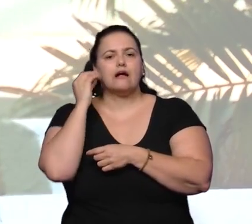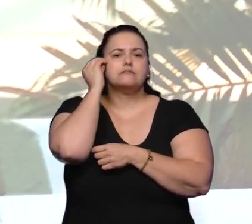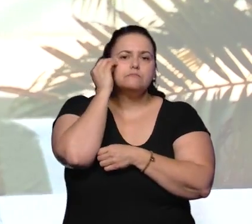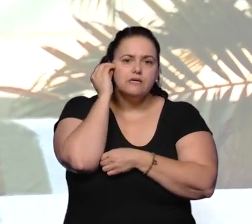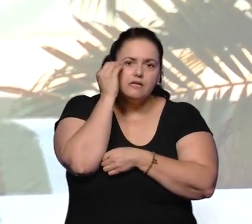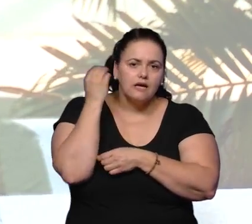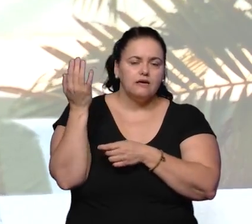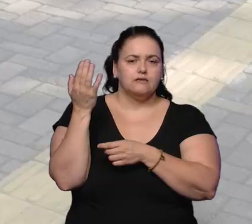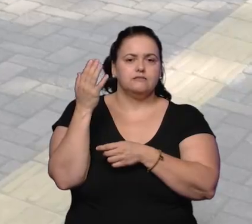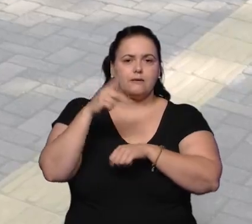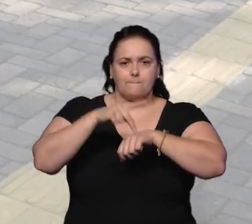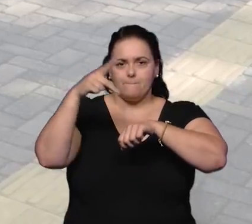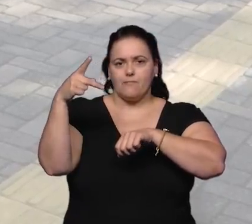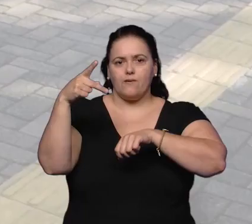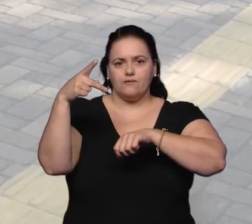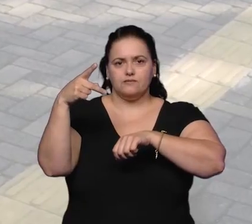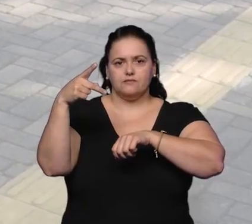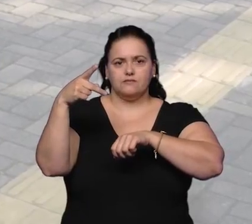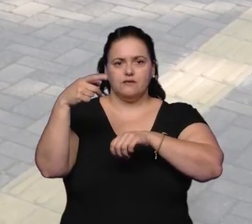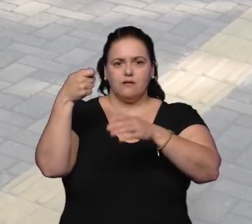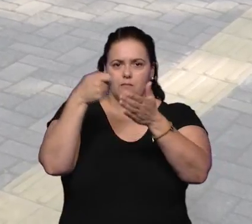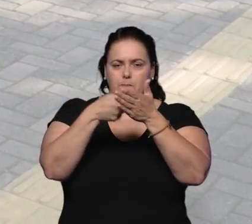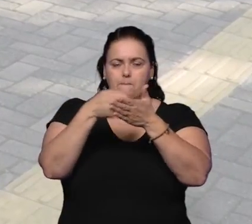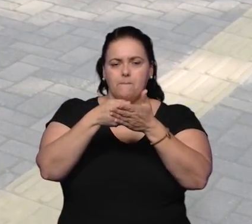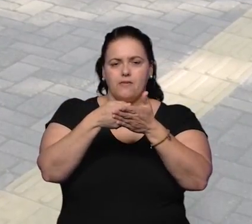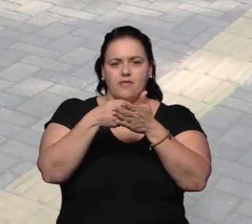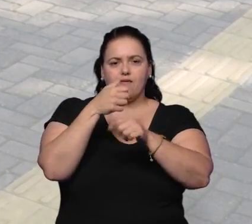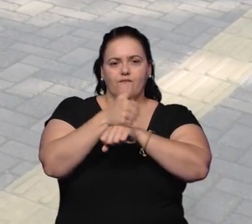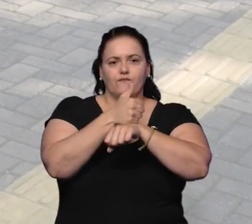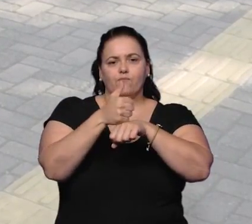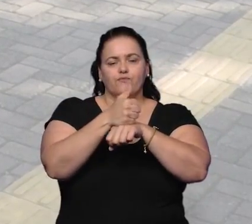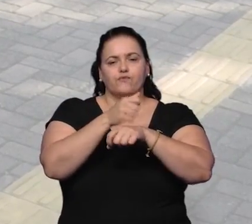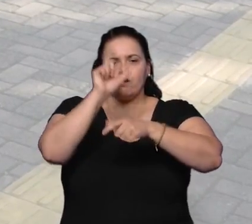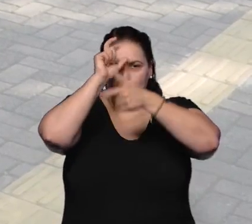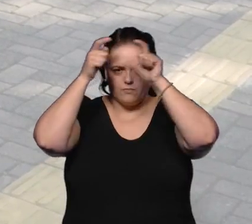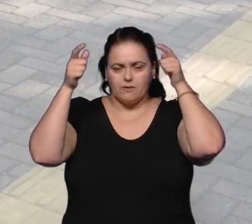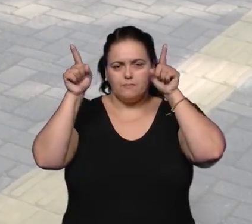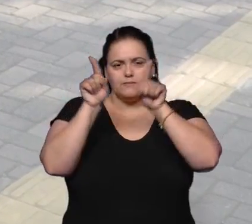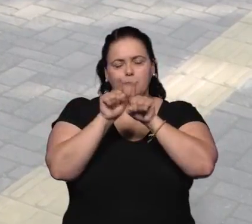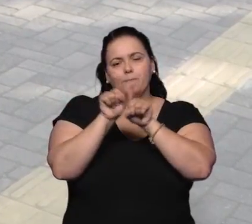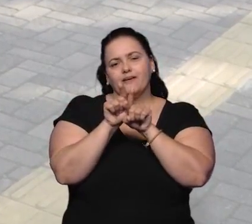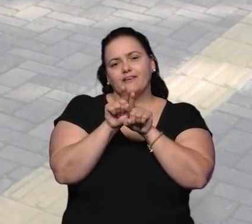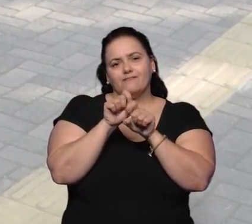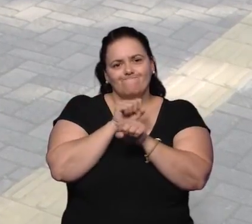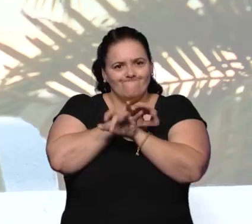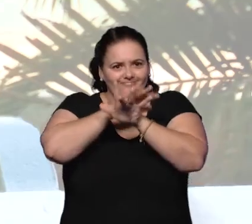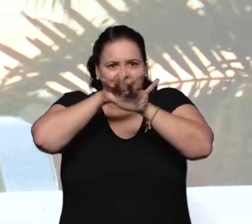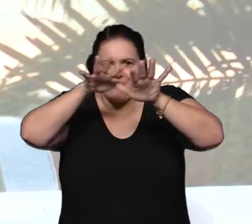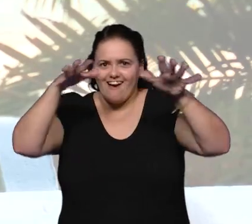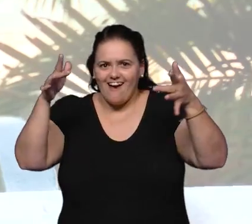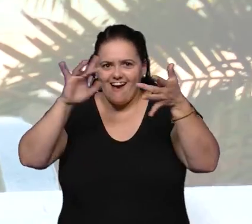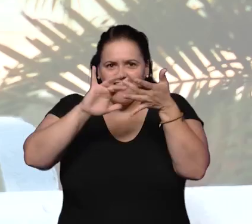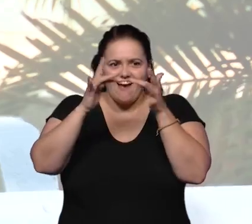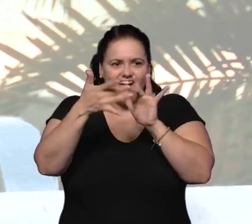vasta experiência. Essa pós-graduação acrescentou para minha carreira não só os conhecimentos, mas também